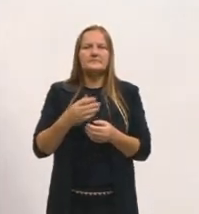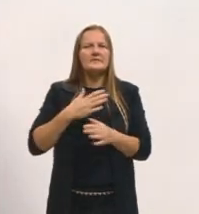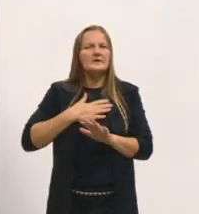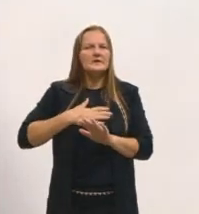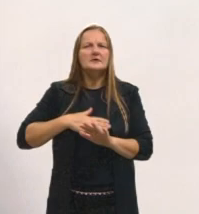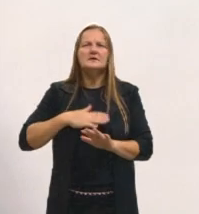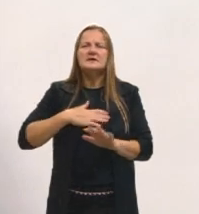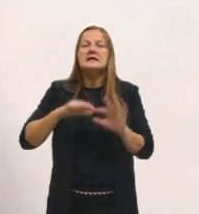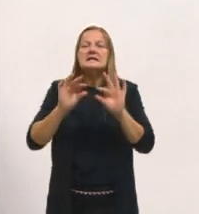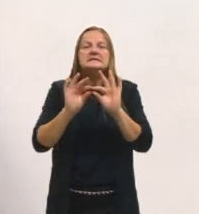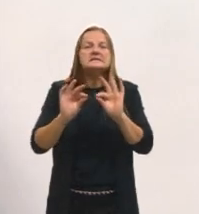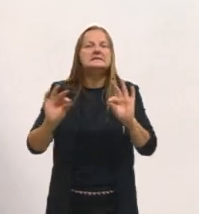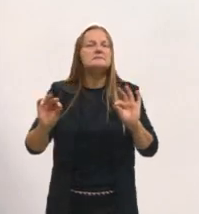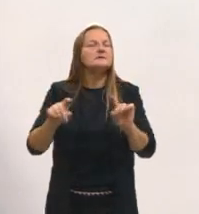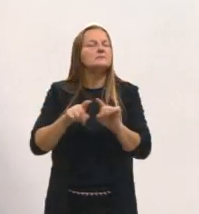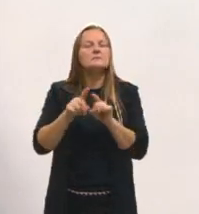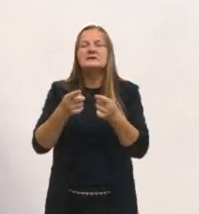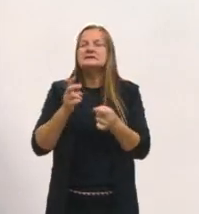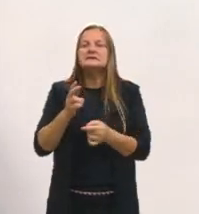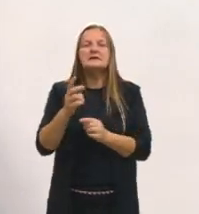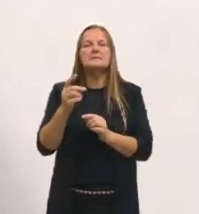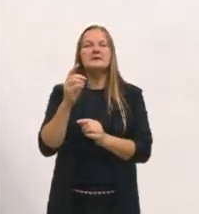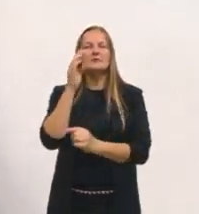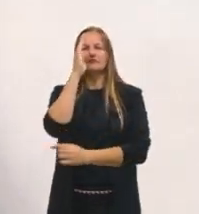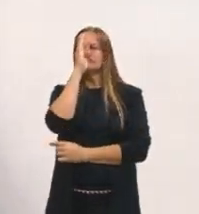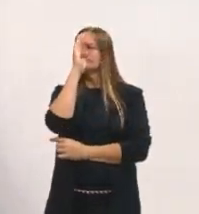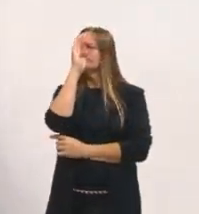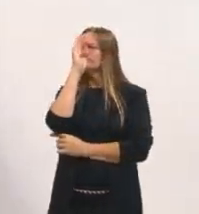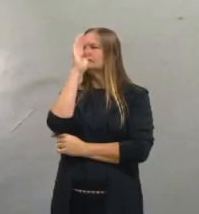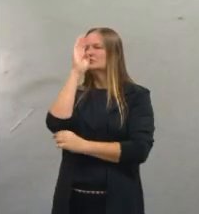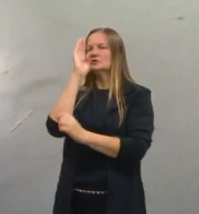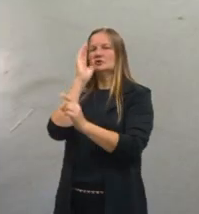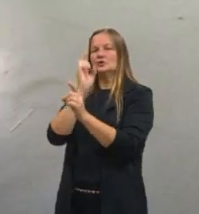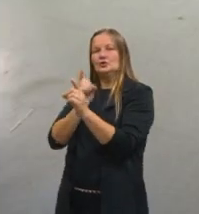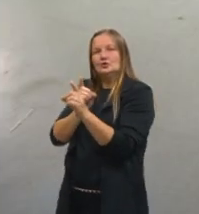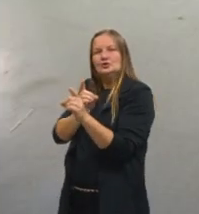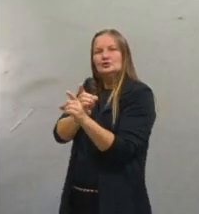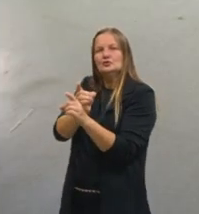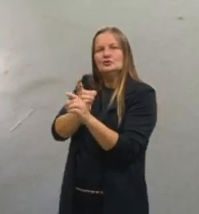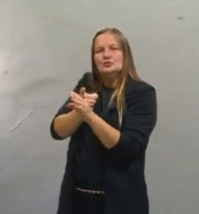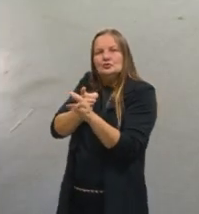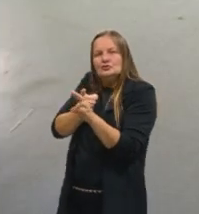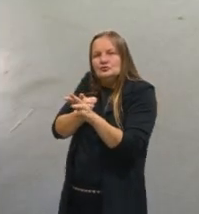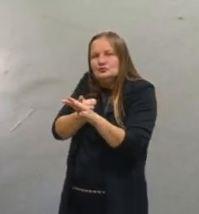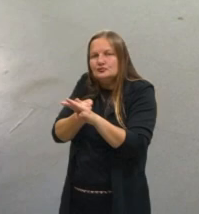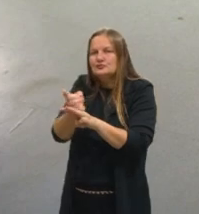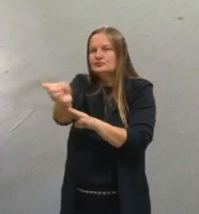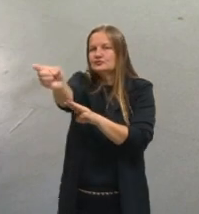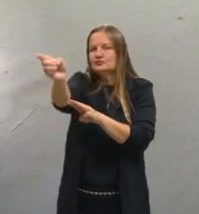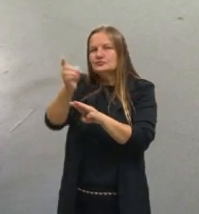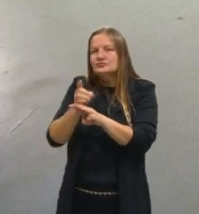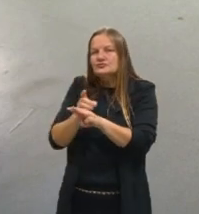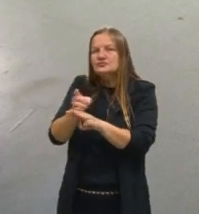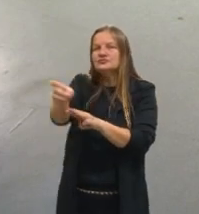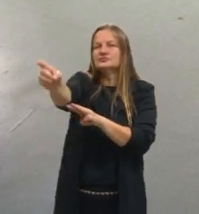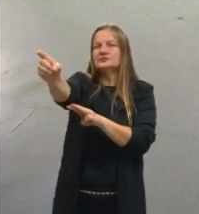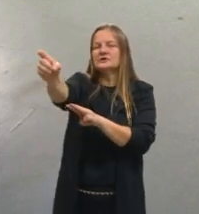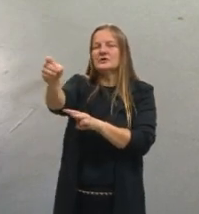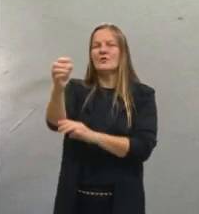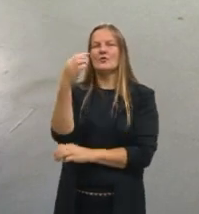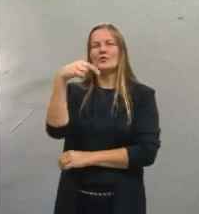simples né mas ela mostrou para o norte certo agora eu vou distanciar aqui então Ela mostrou para o norte